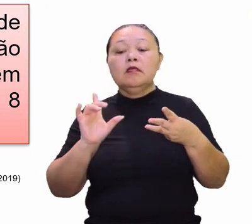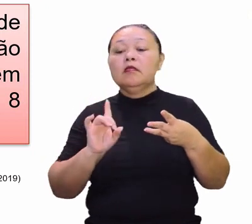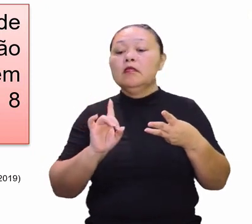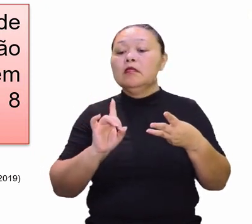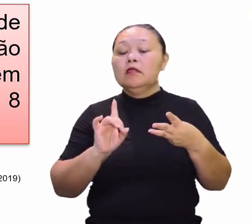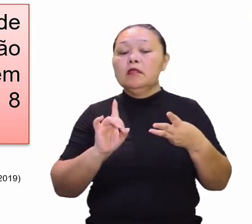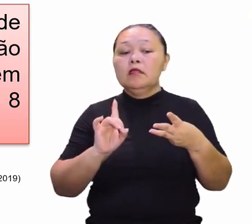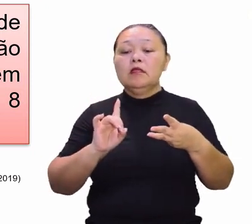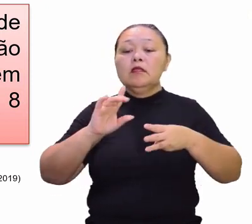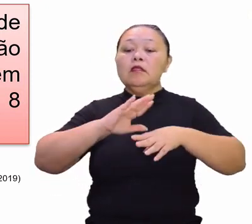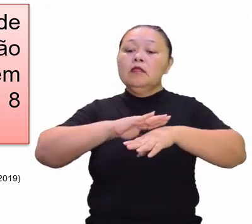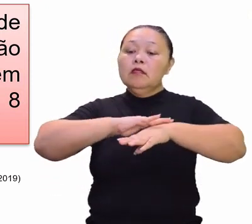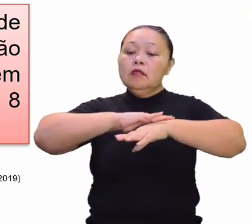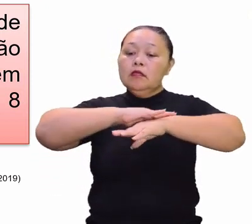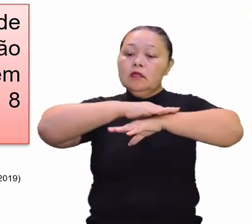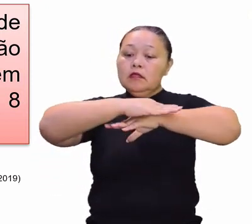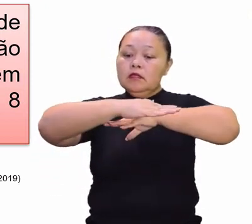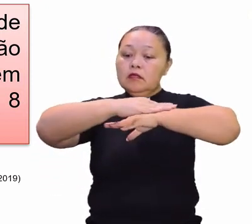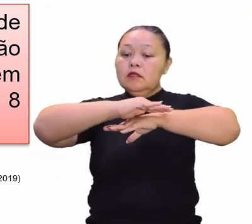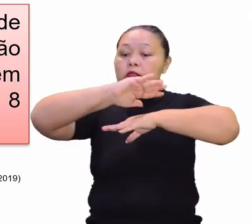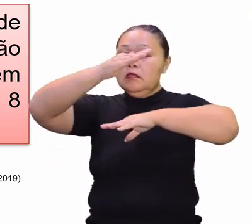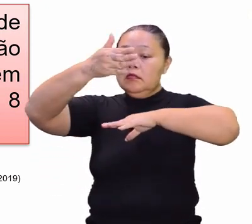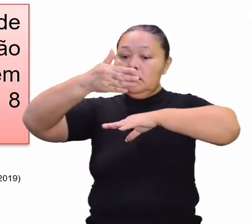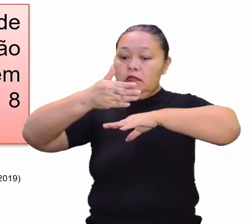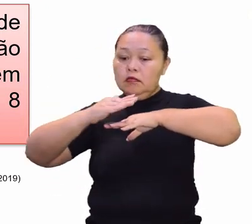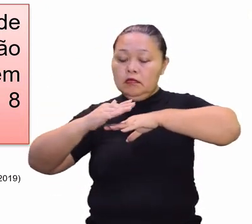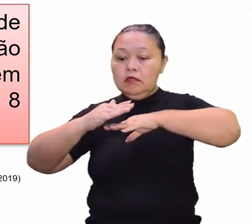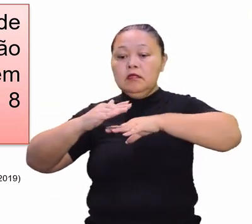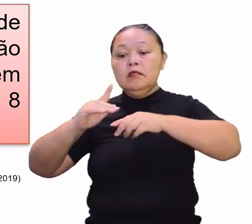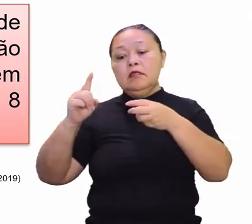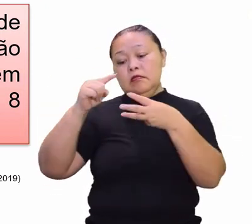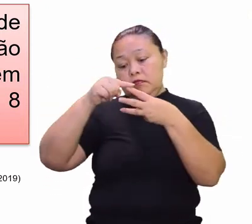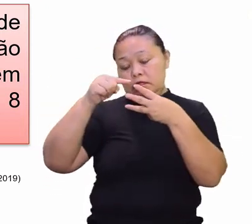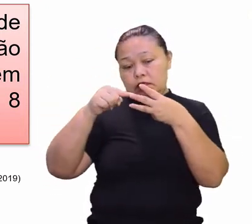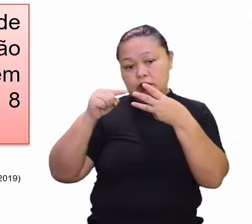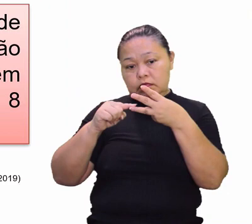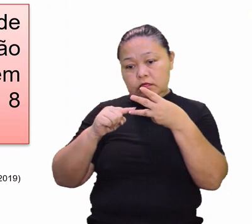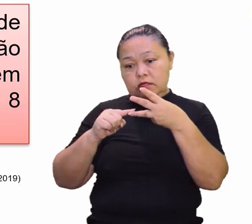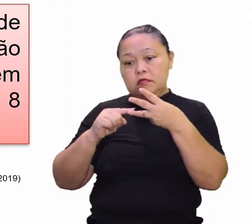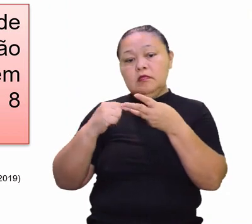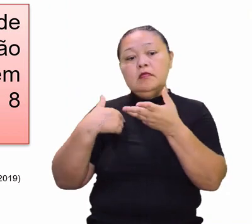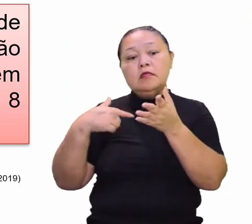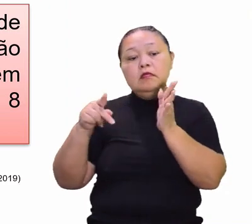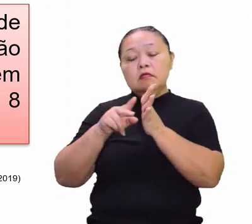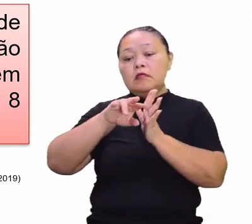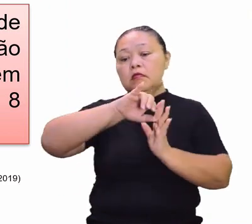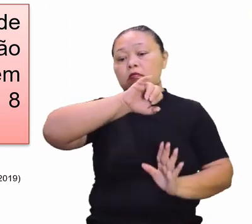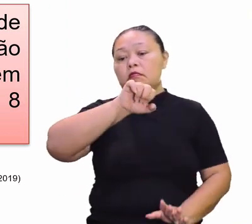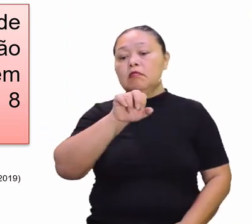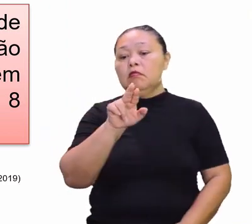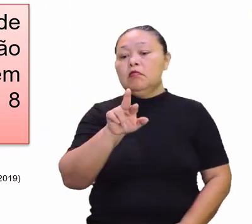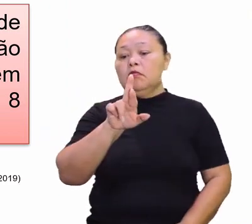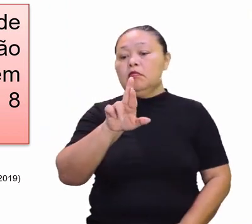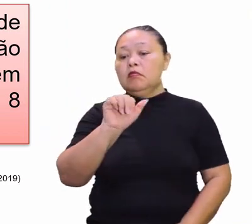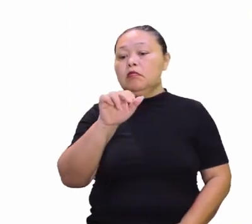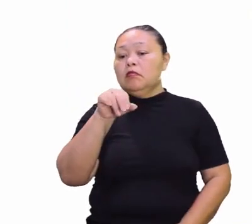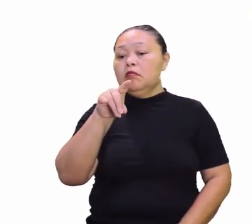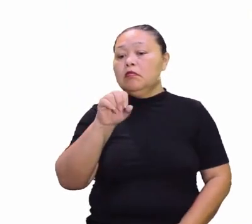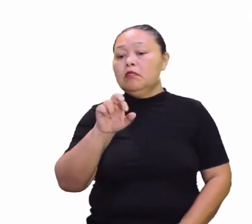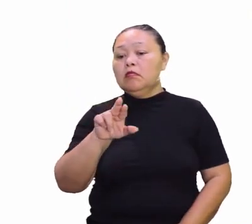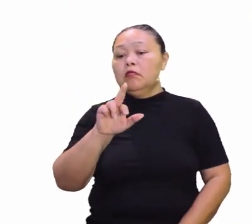só planalto e planície. Então, a 3 unidades em relevo é com Jurandir Ross.